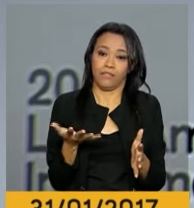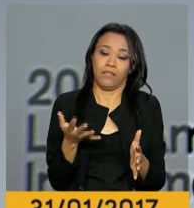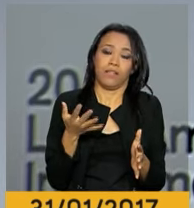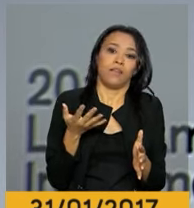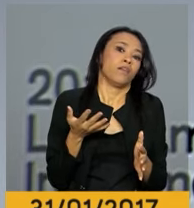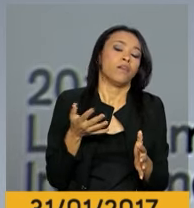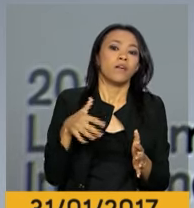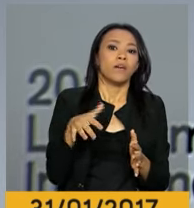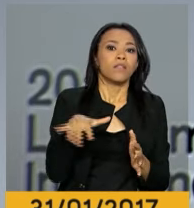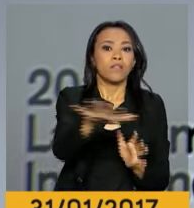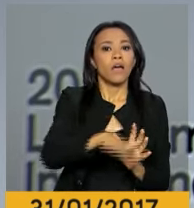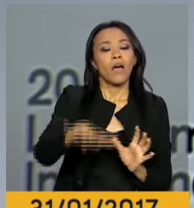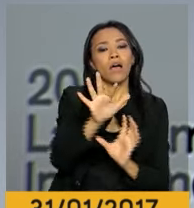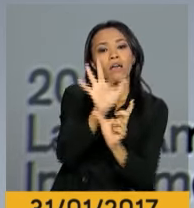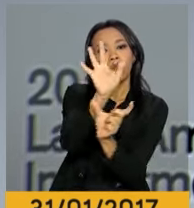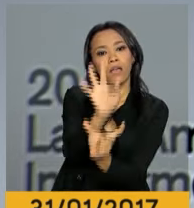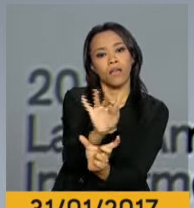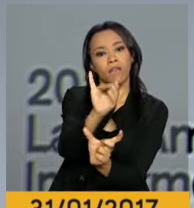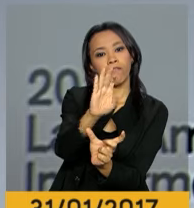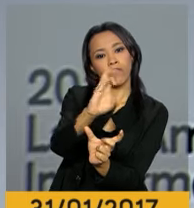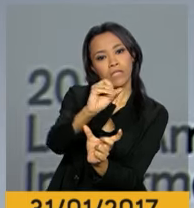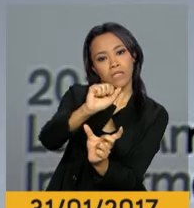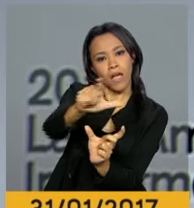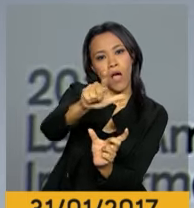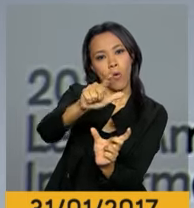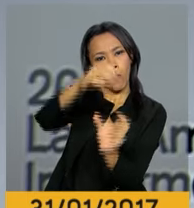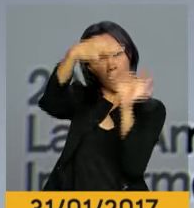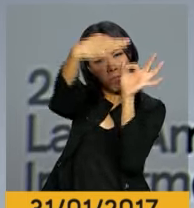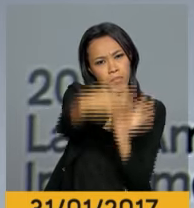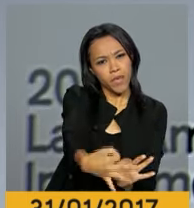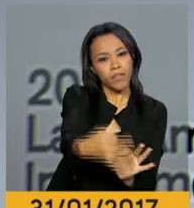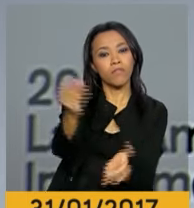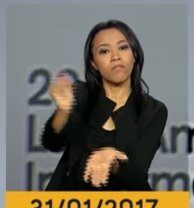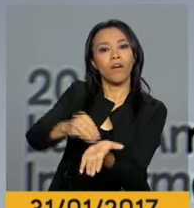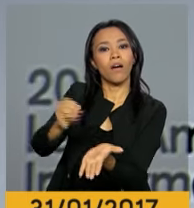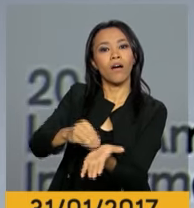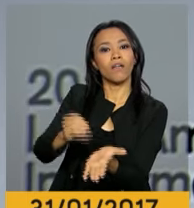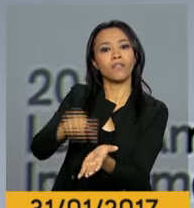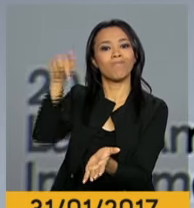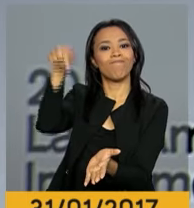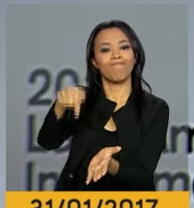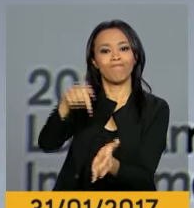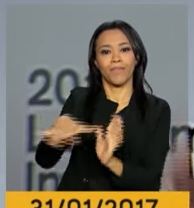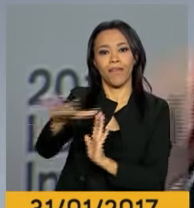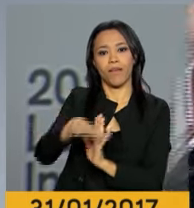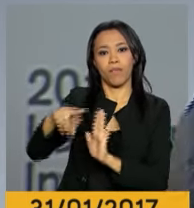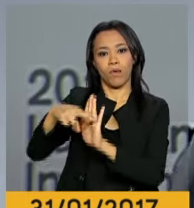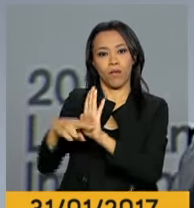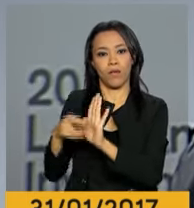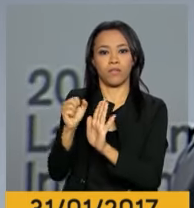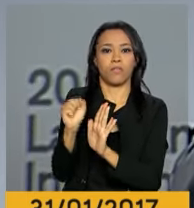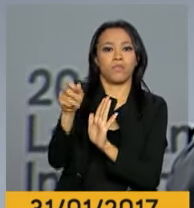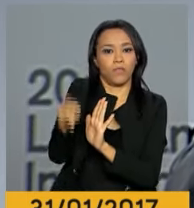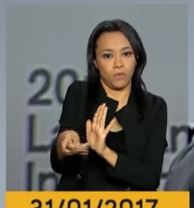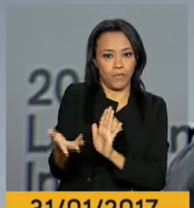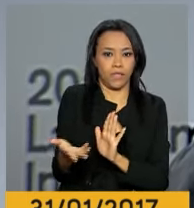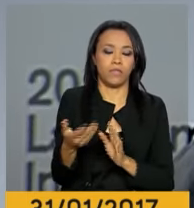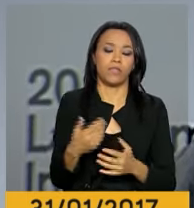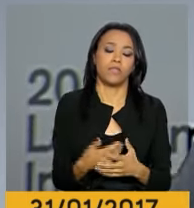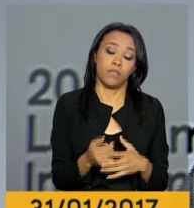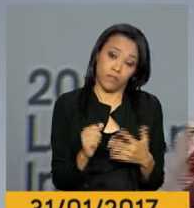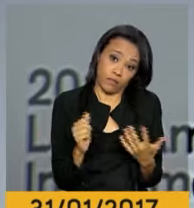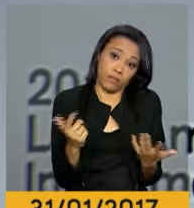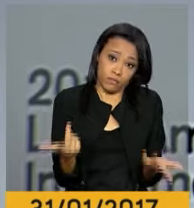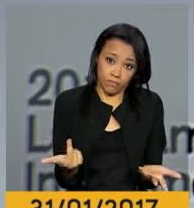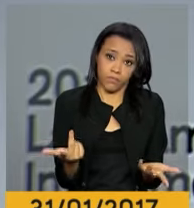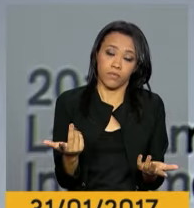estará completa sem a reforma da Previdência e estou dizendo Óbvio porque eh reportando-me a palavra